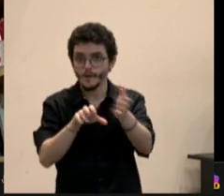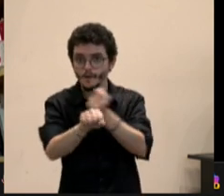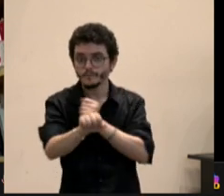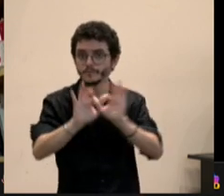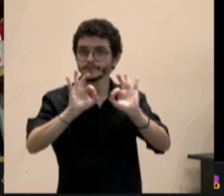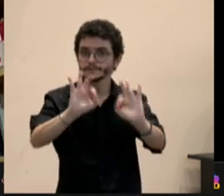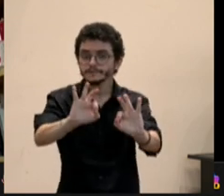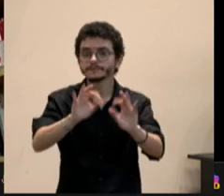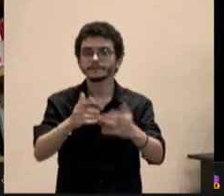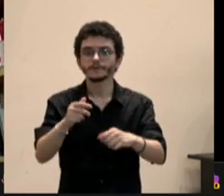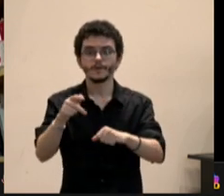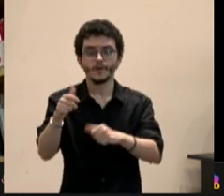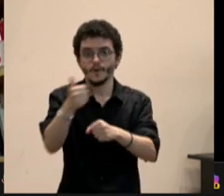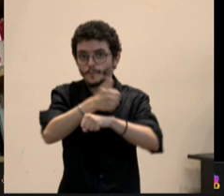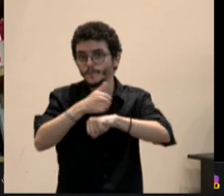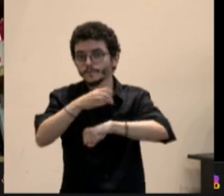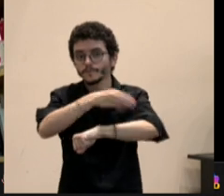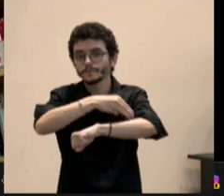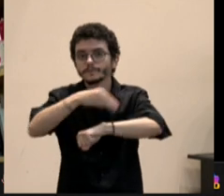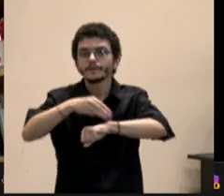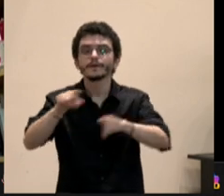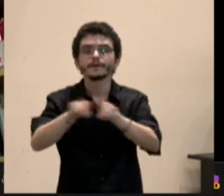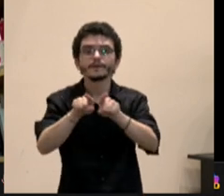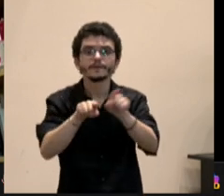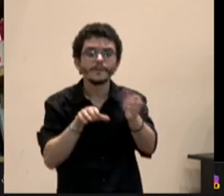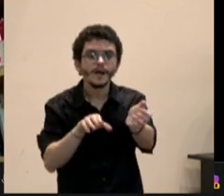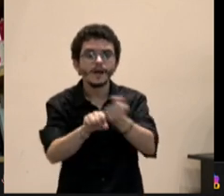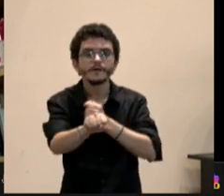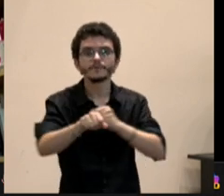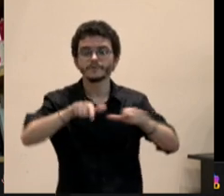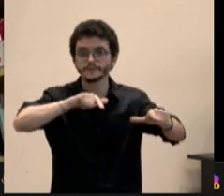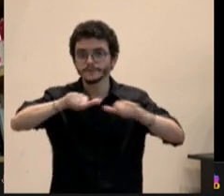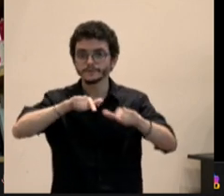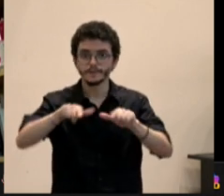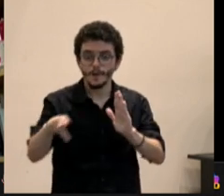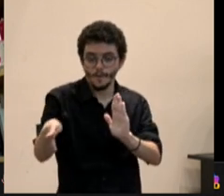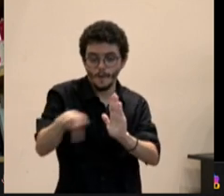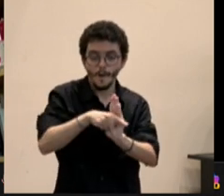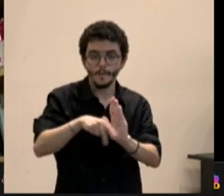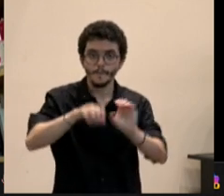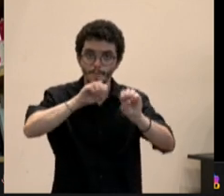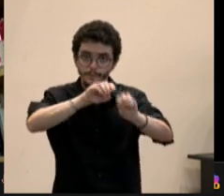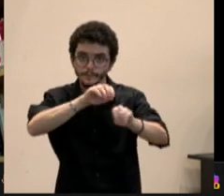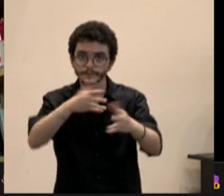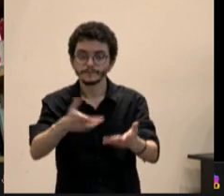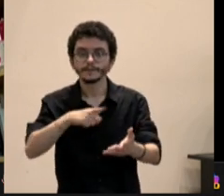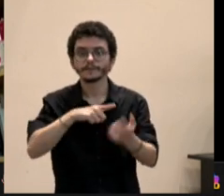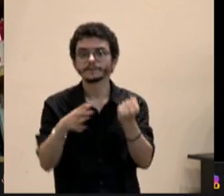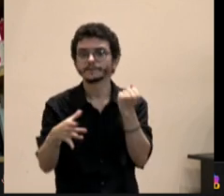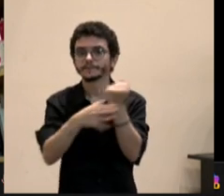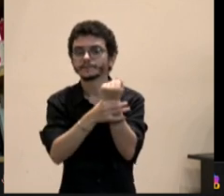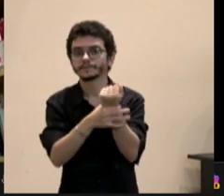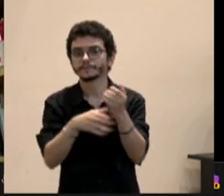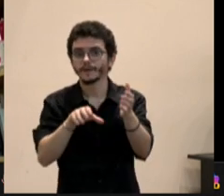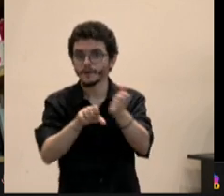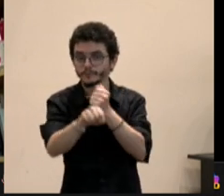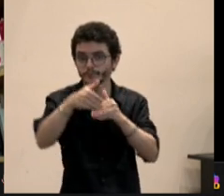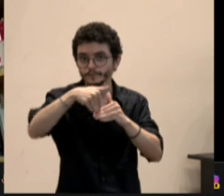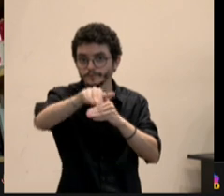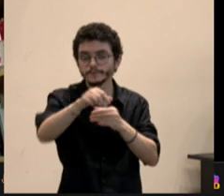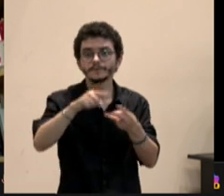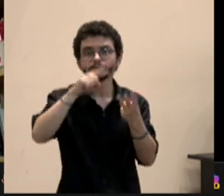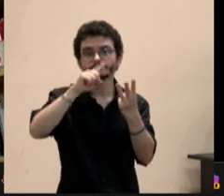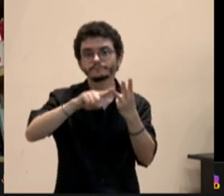do magistério e formação para os funcionários da educação, garantindo a formação continuada. E a